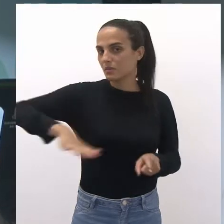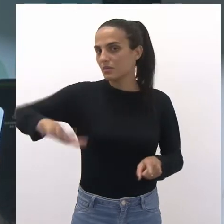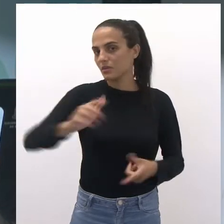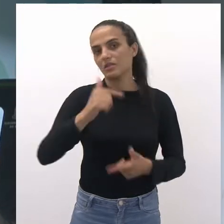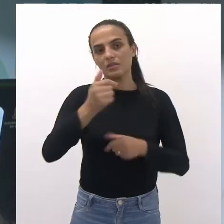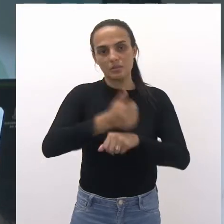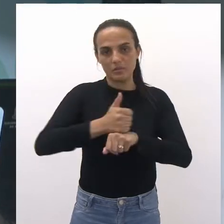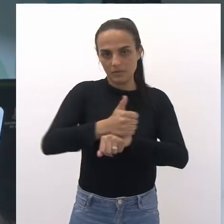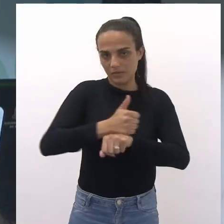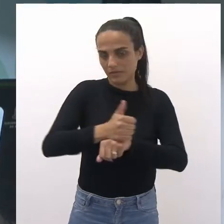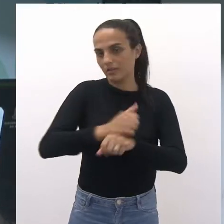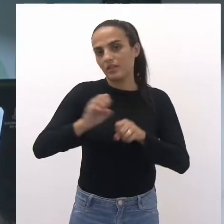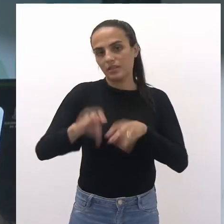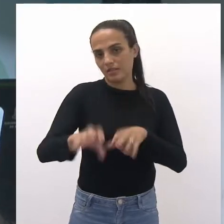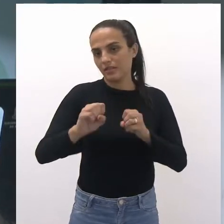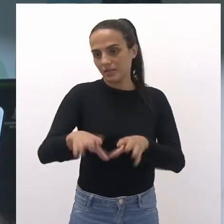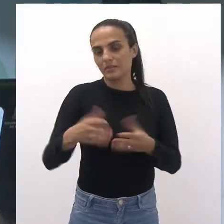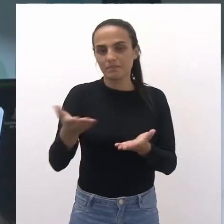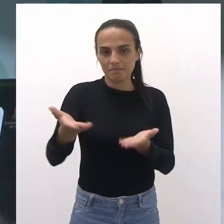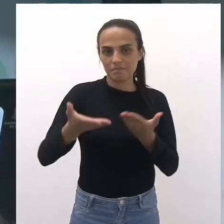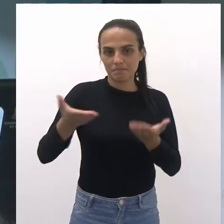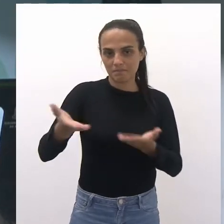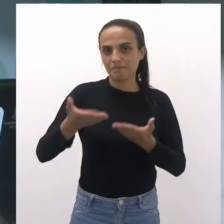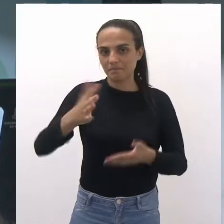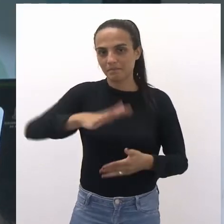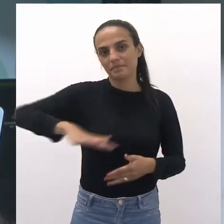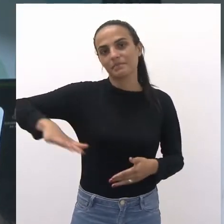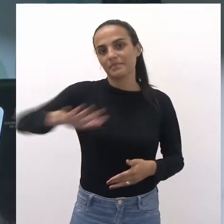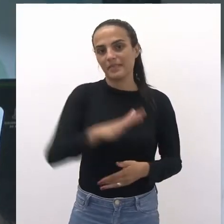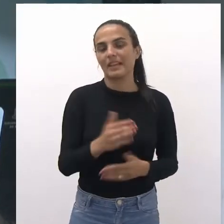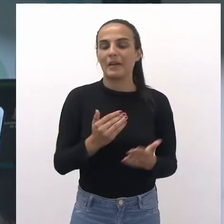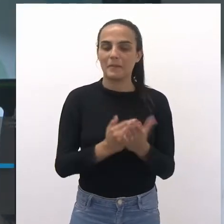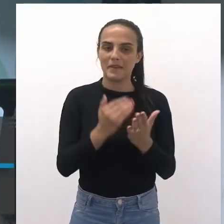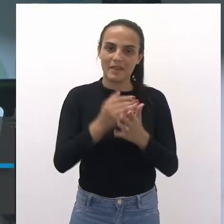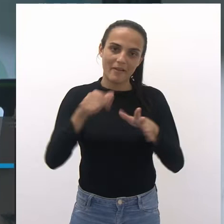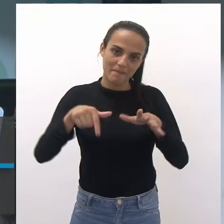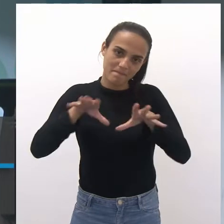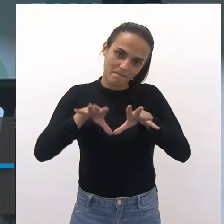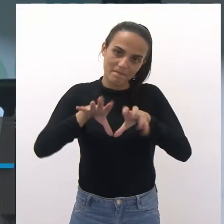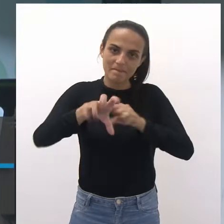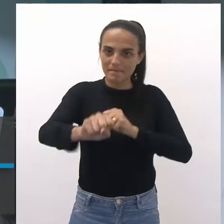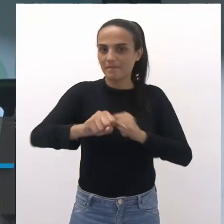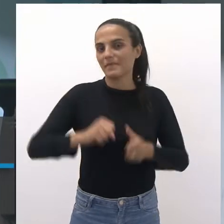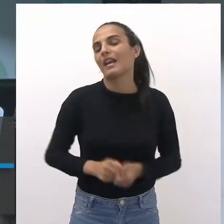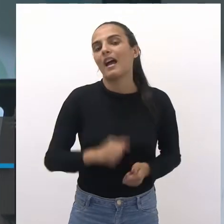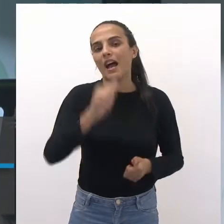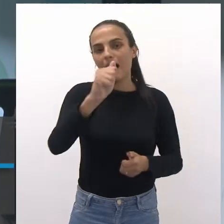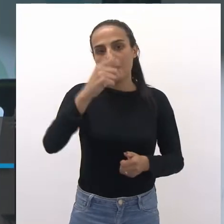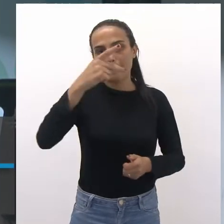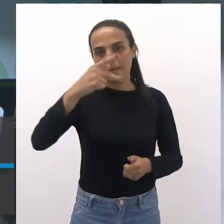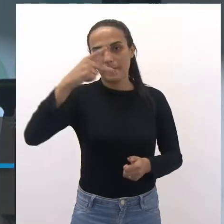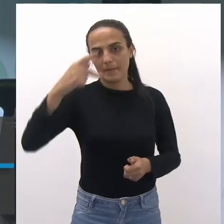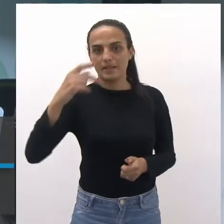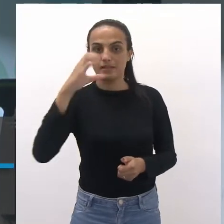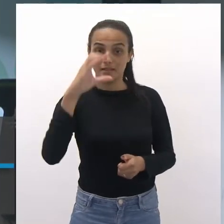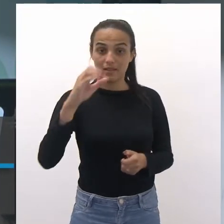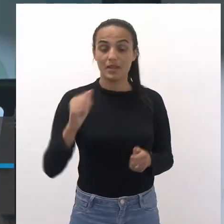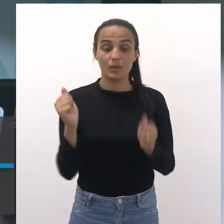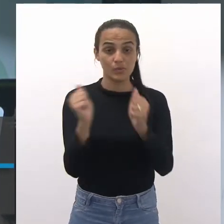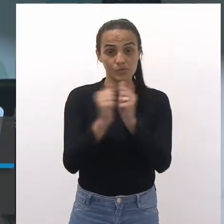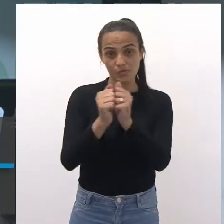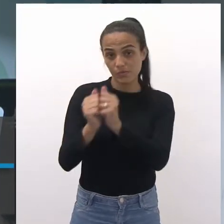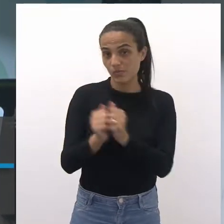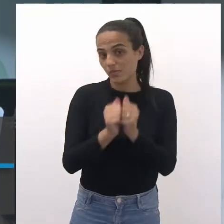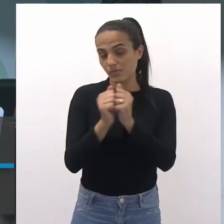profissionais da educação. Sejam todos muito bem-vindos a mais esta formação da ATPC. Hoje, juntamente